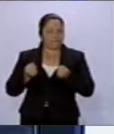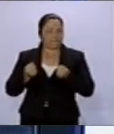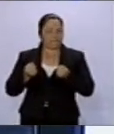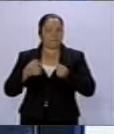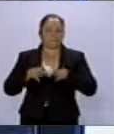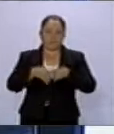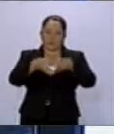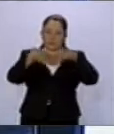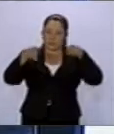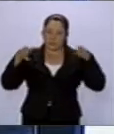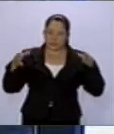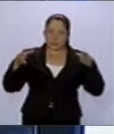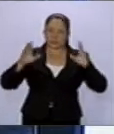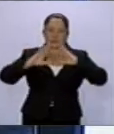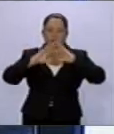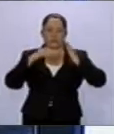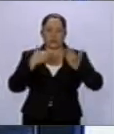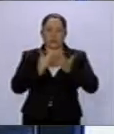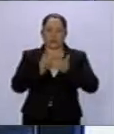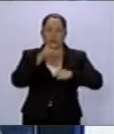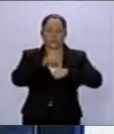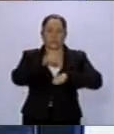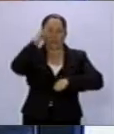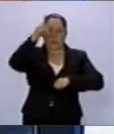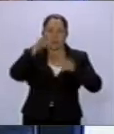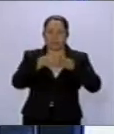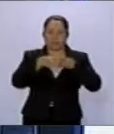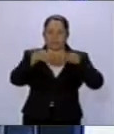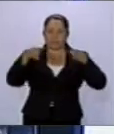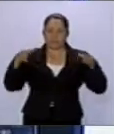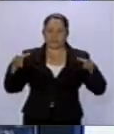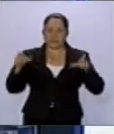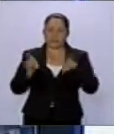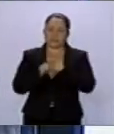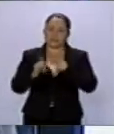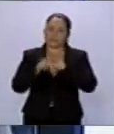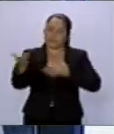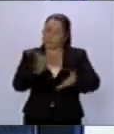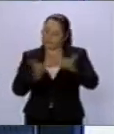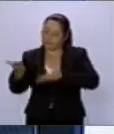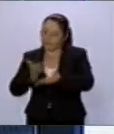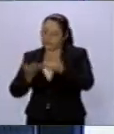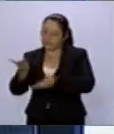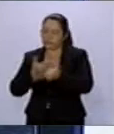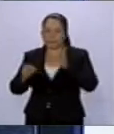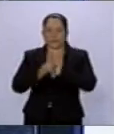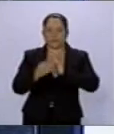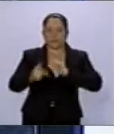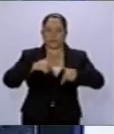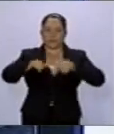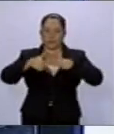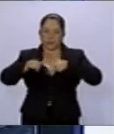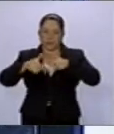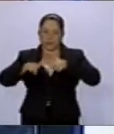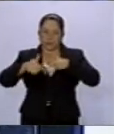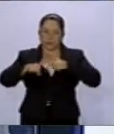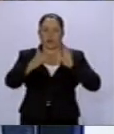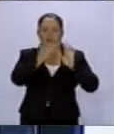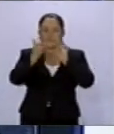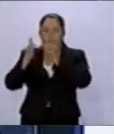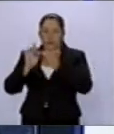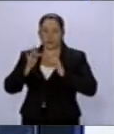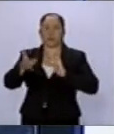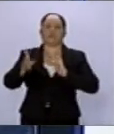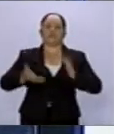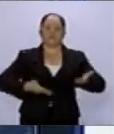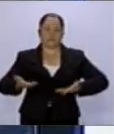a expansão de escolas realizar a expansão da pós-graduação articular isso com o mercado de trabalho tendo compreensão inclusive dessas necessidades aquilo